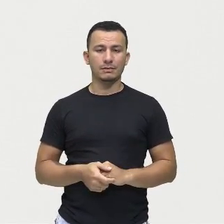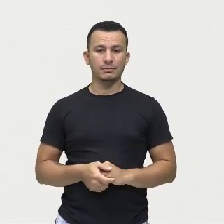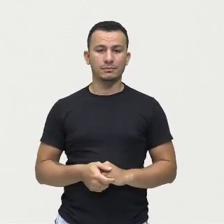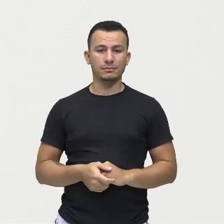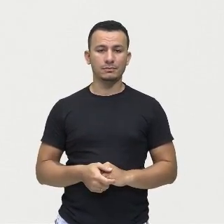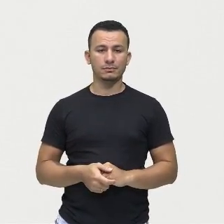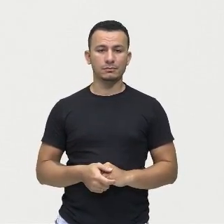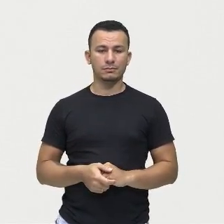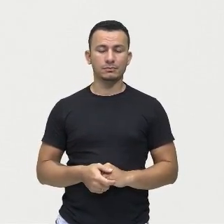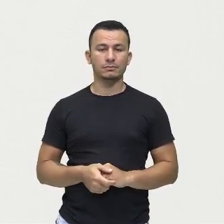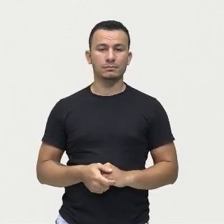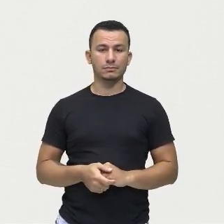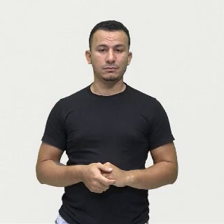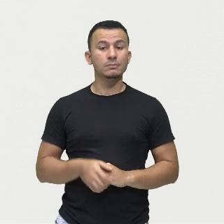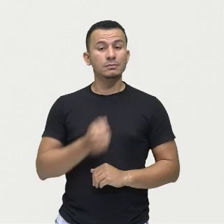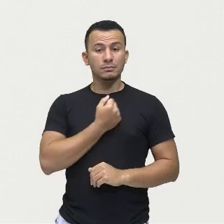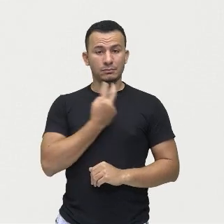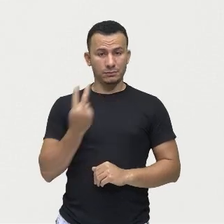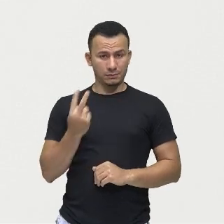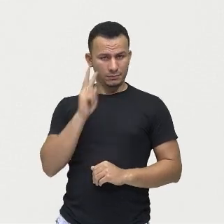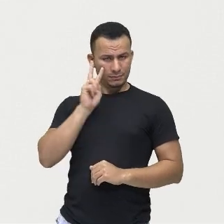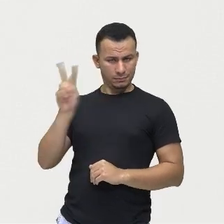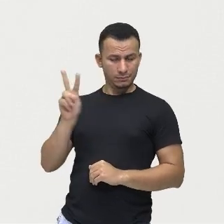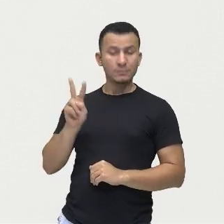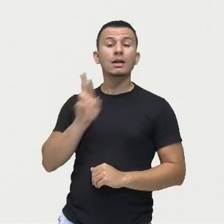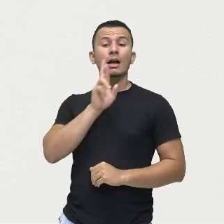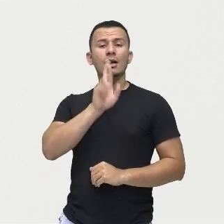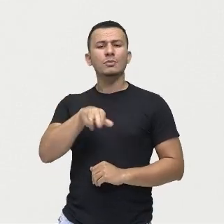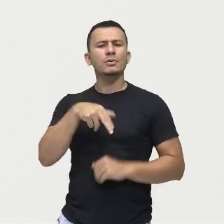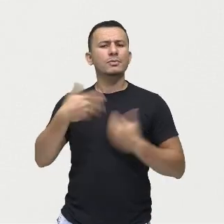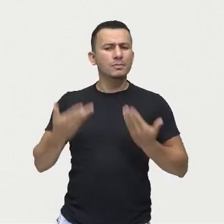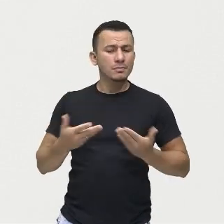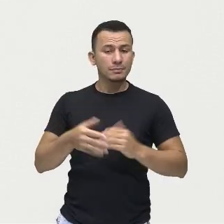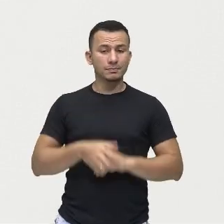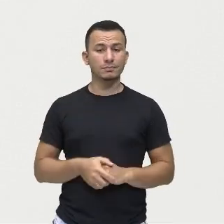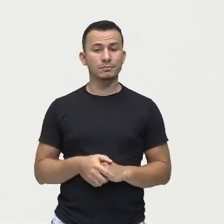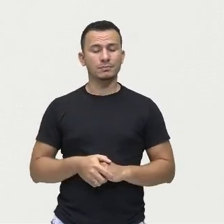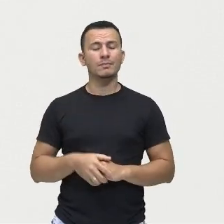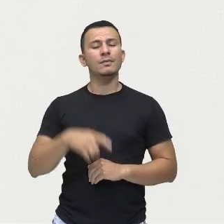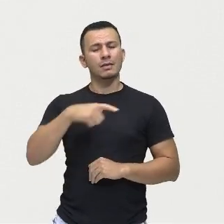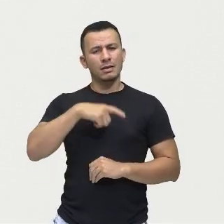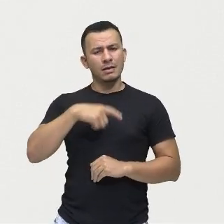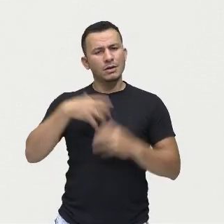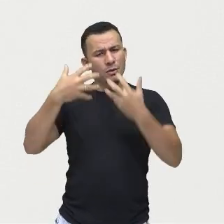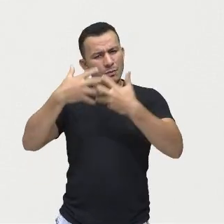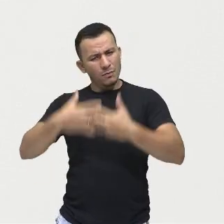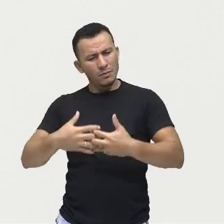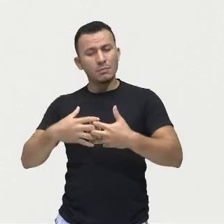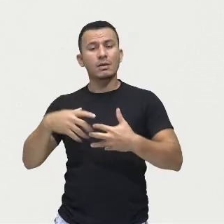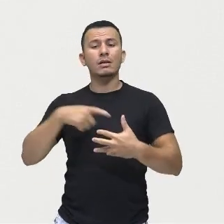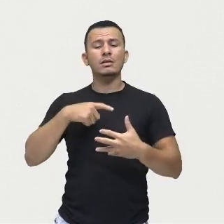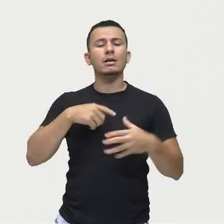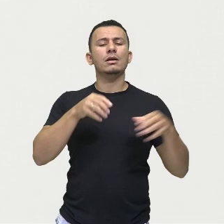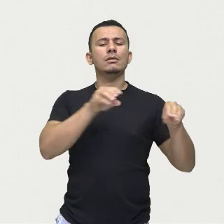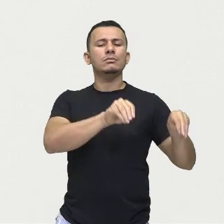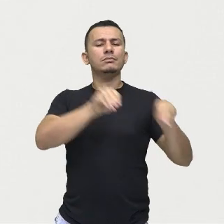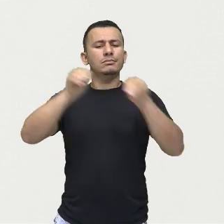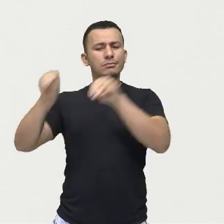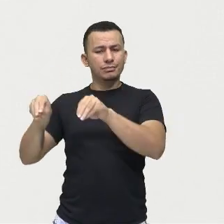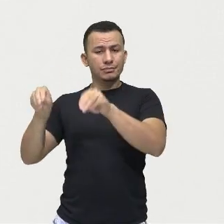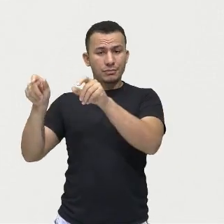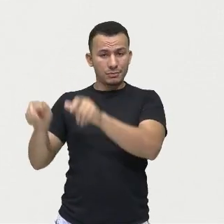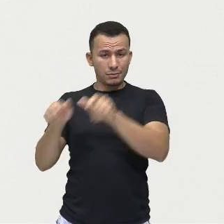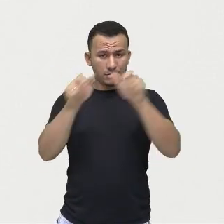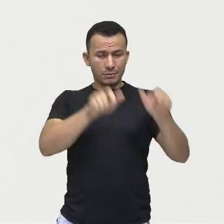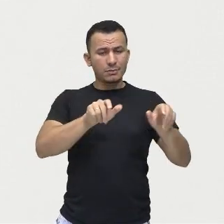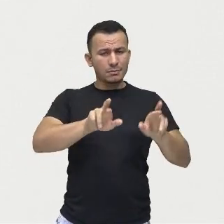Aí a questão número 2, né, como vocês viram, e a resposta dela. Seu funcionamento reside basicamente no deslocamento entre